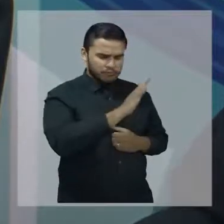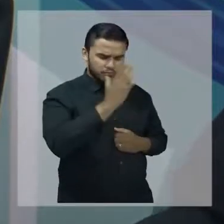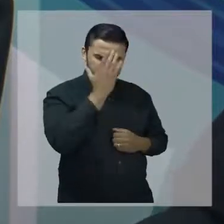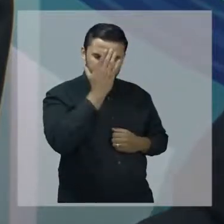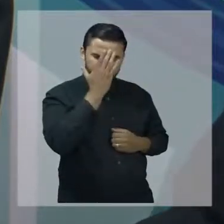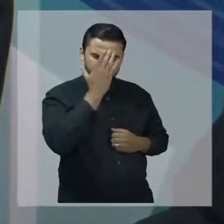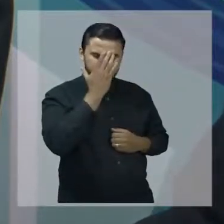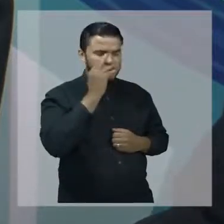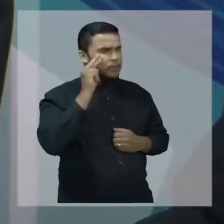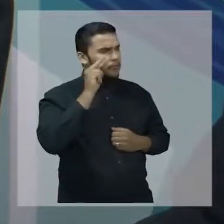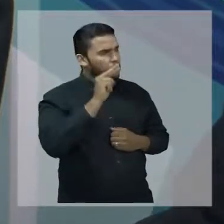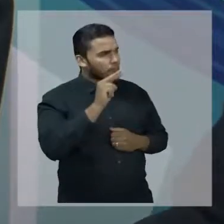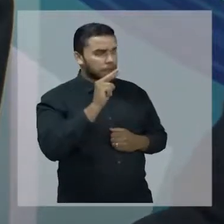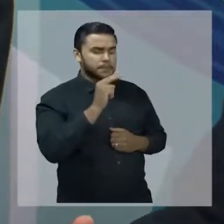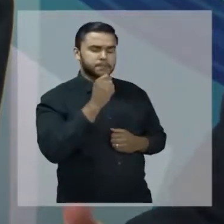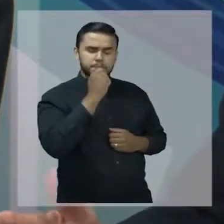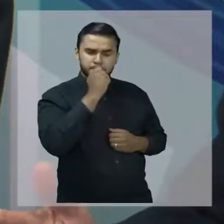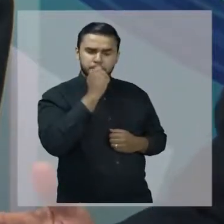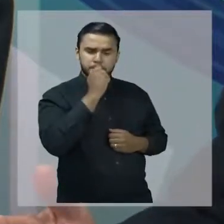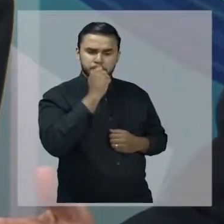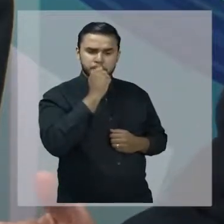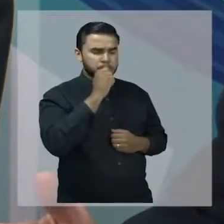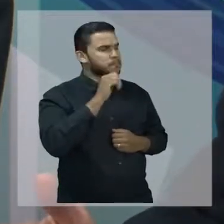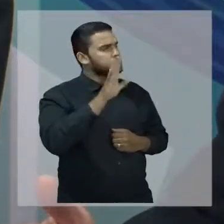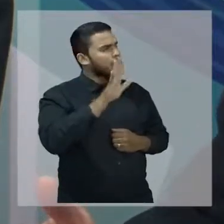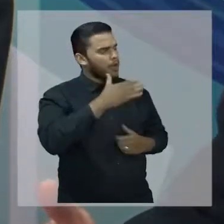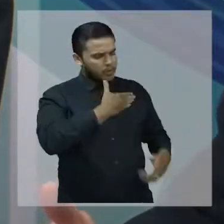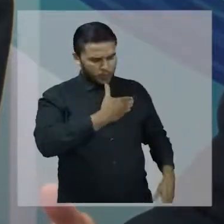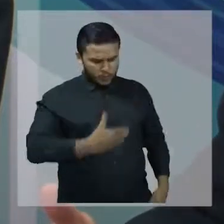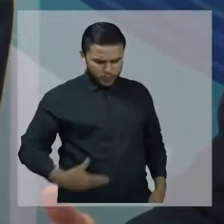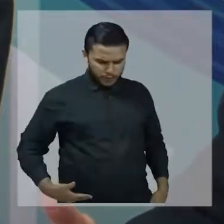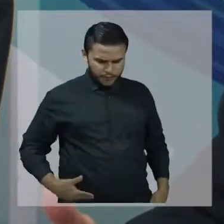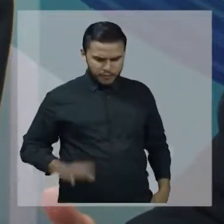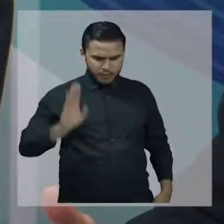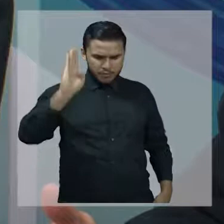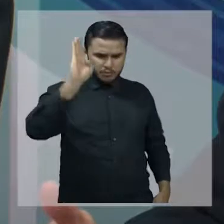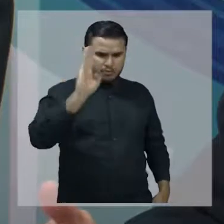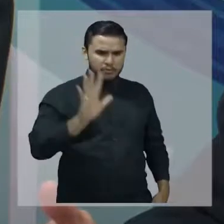mas você encontra um Estado brasileiro